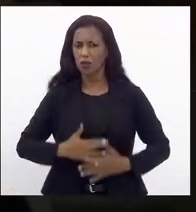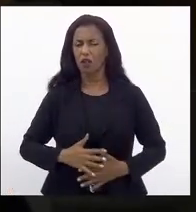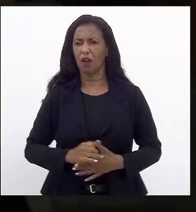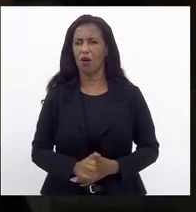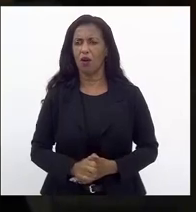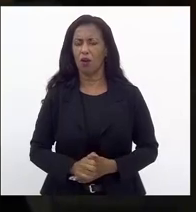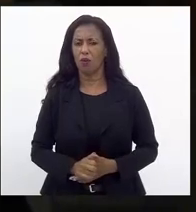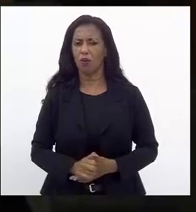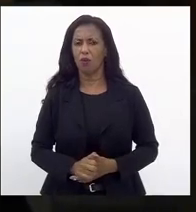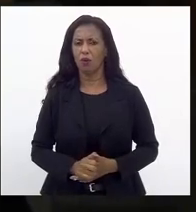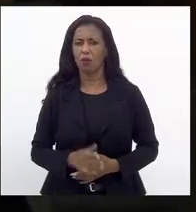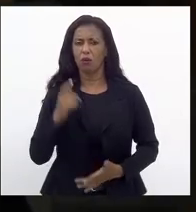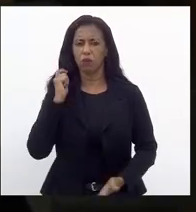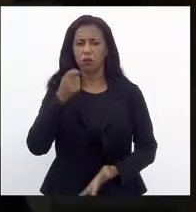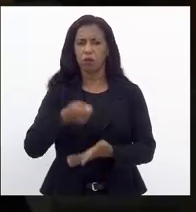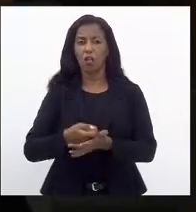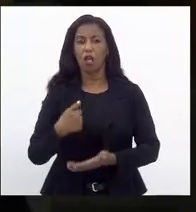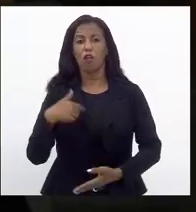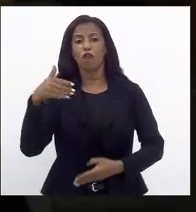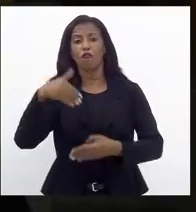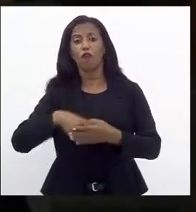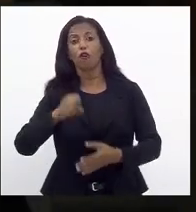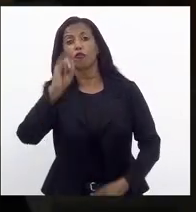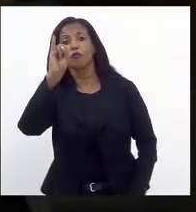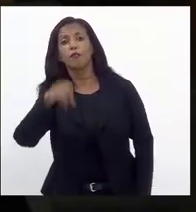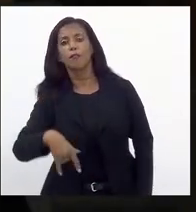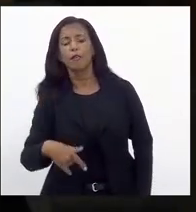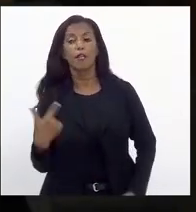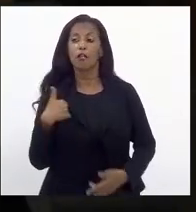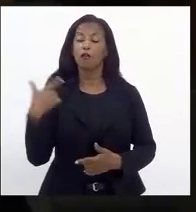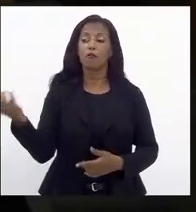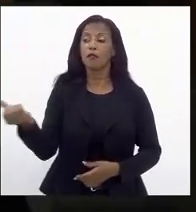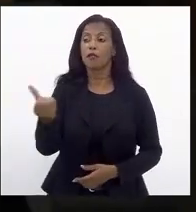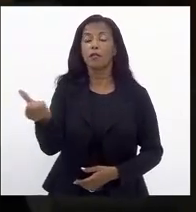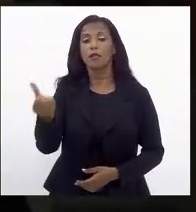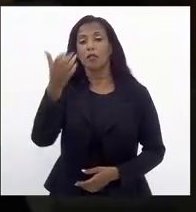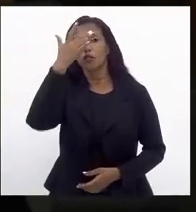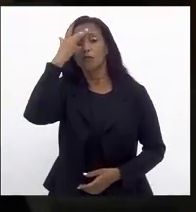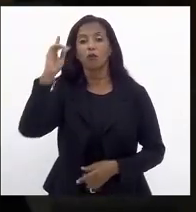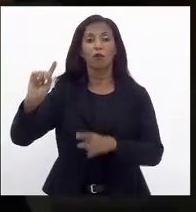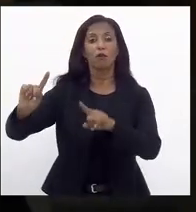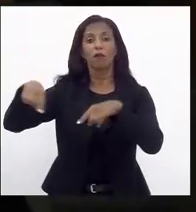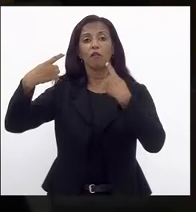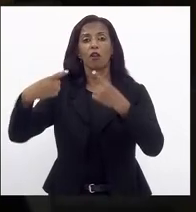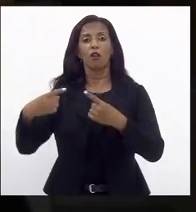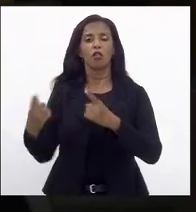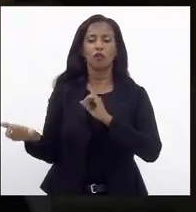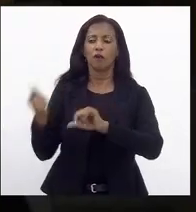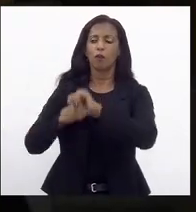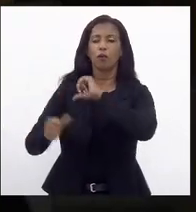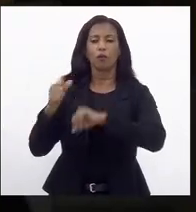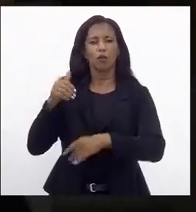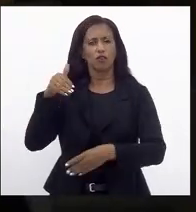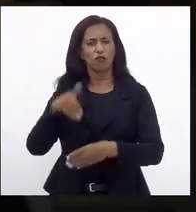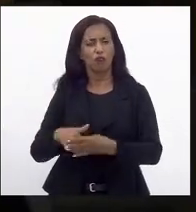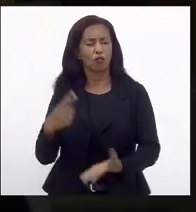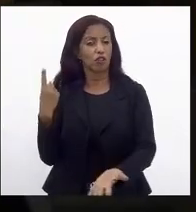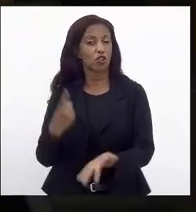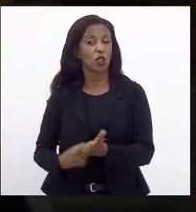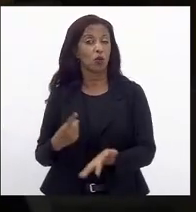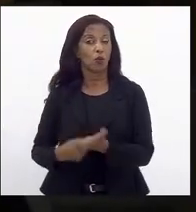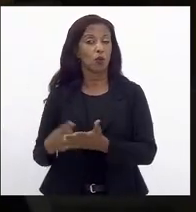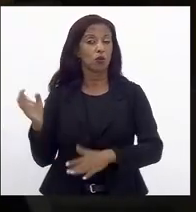com altivez eu volto se não será meia dúzia que for fazer a gente mudar de voto e nós temos